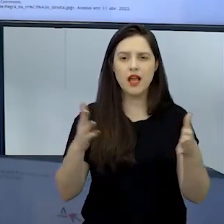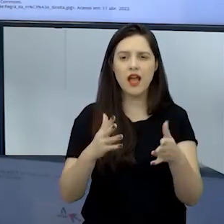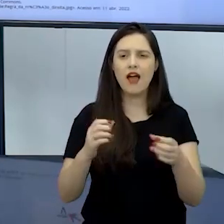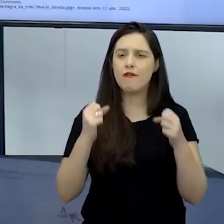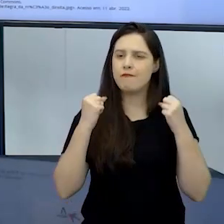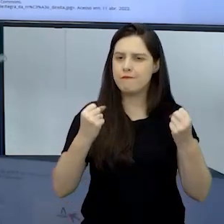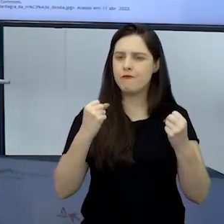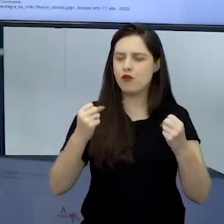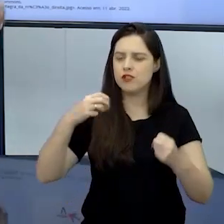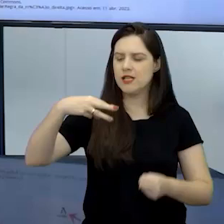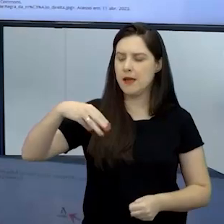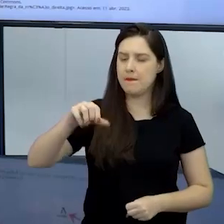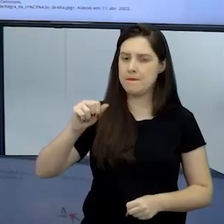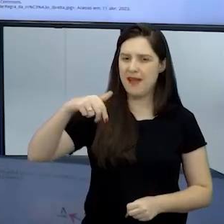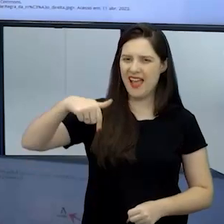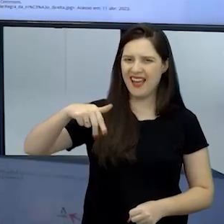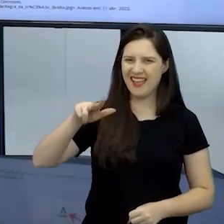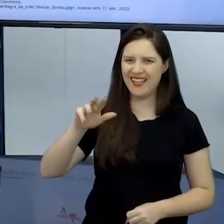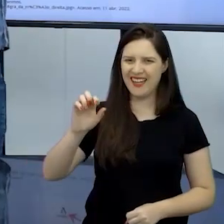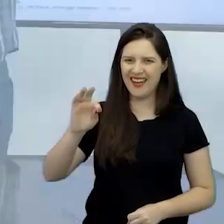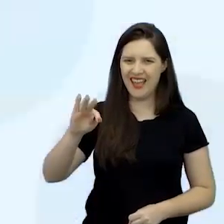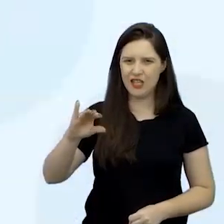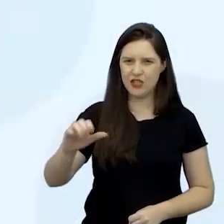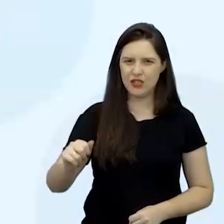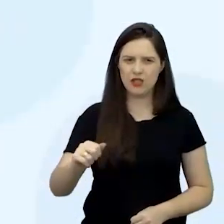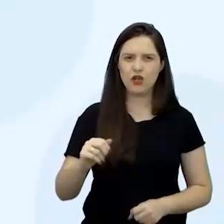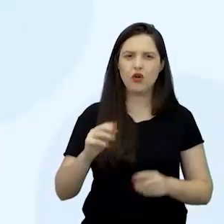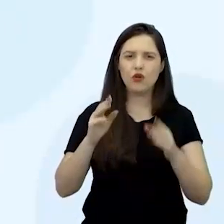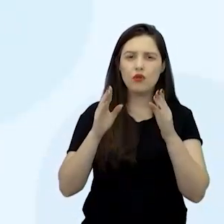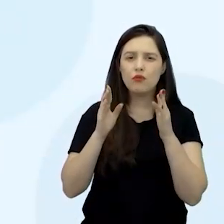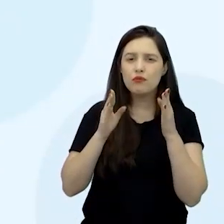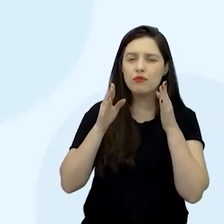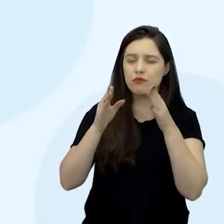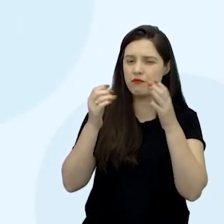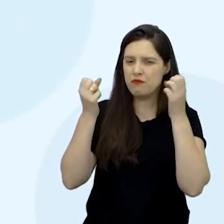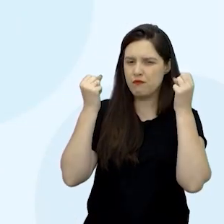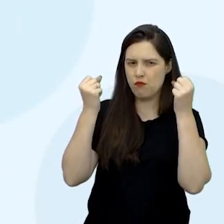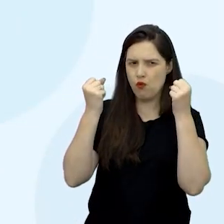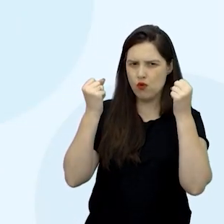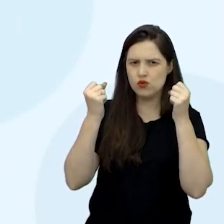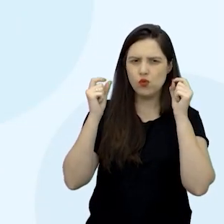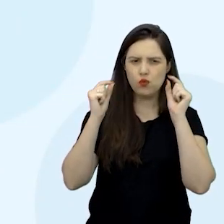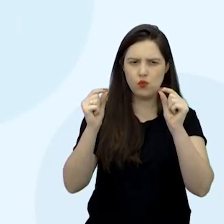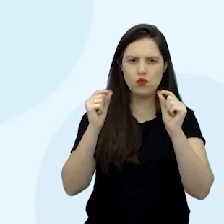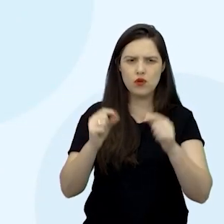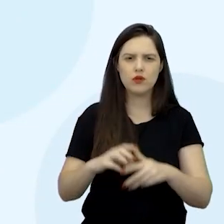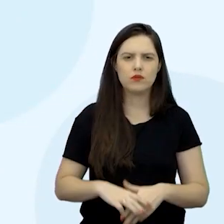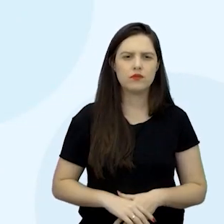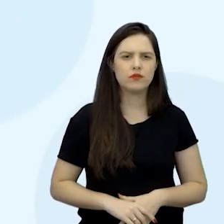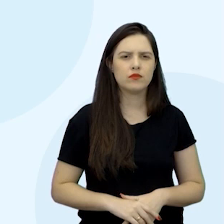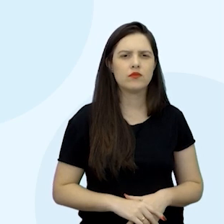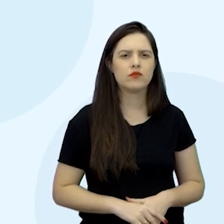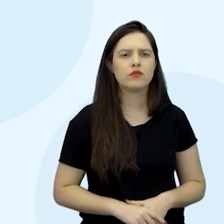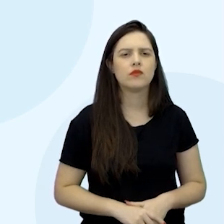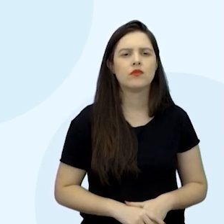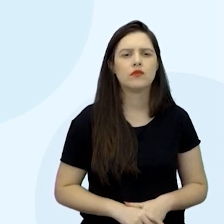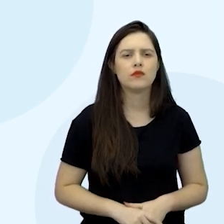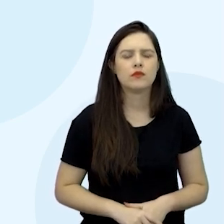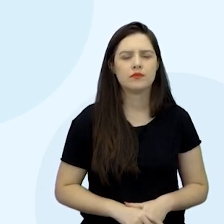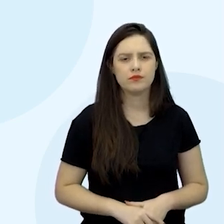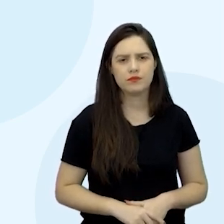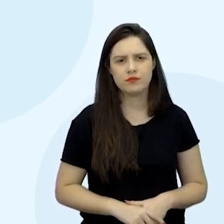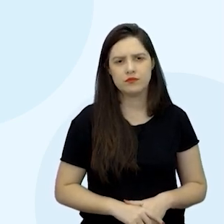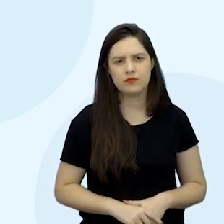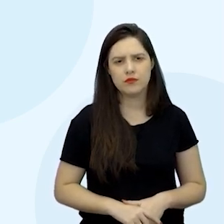né, no caso, lembra que tem todo o campo está associado a uma força. Então, ó, o campo gravitacional, aqui o